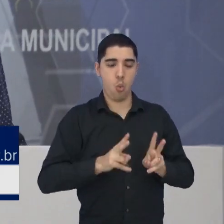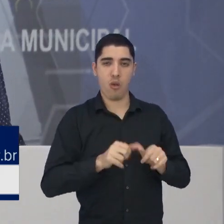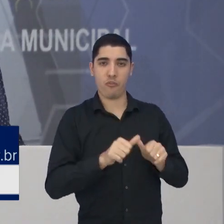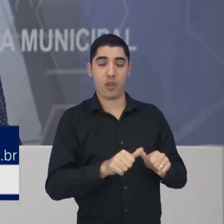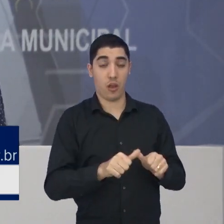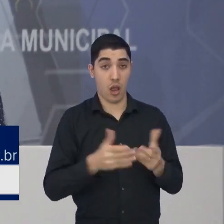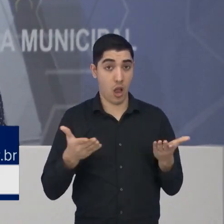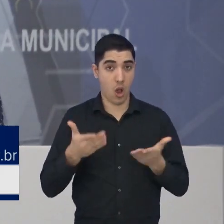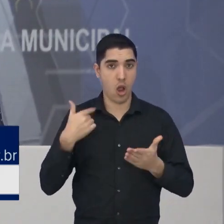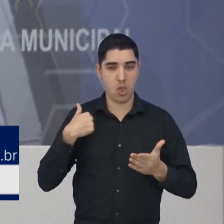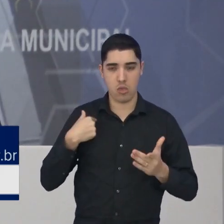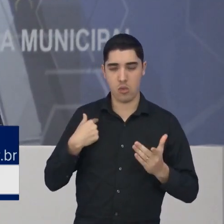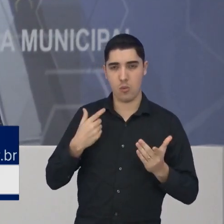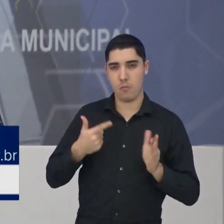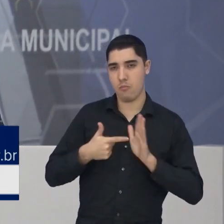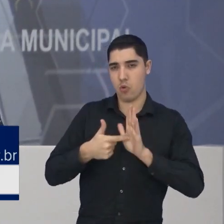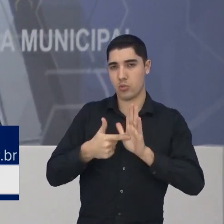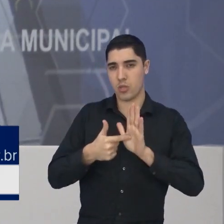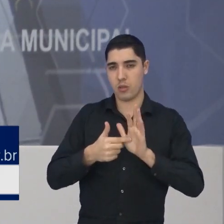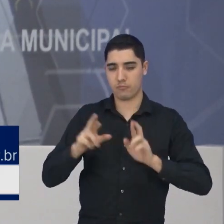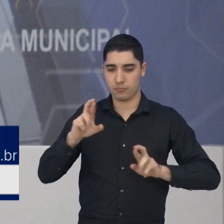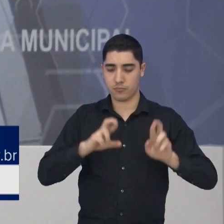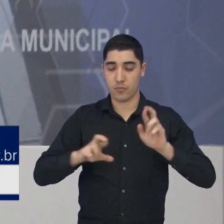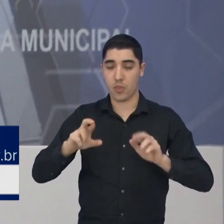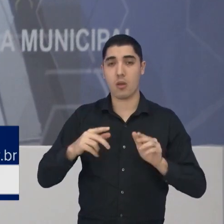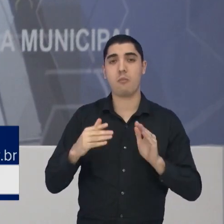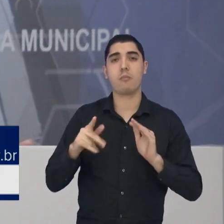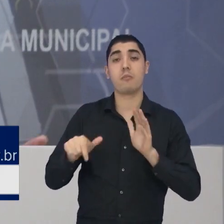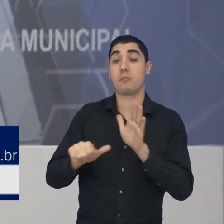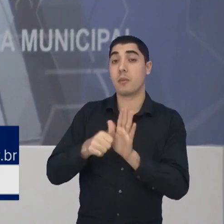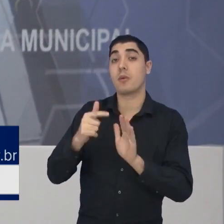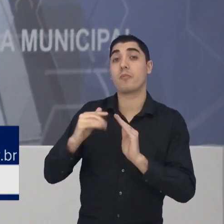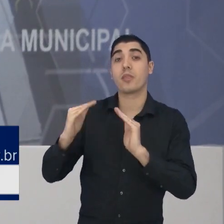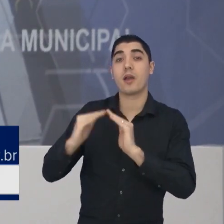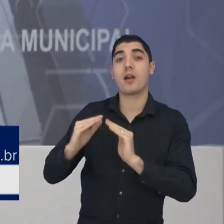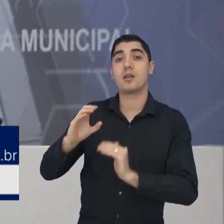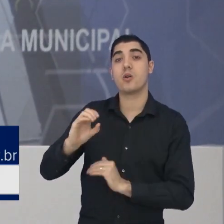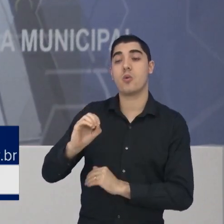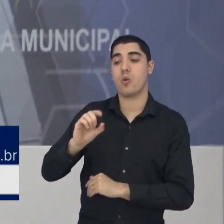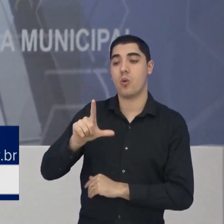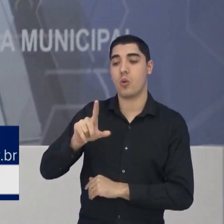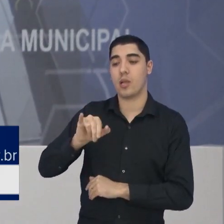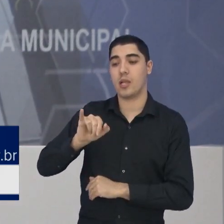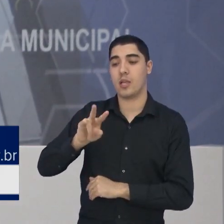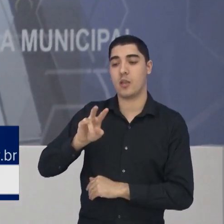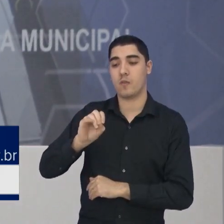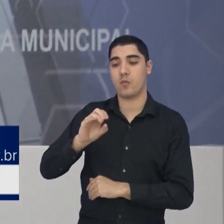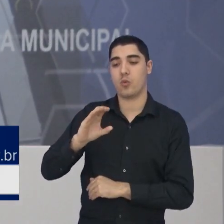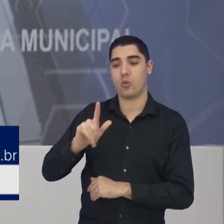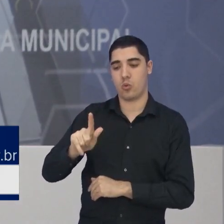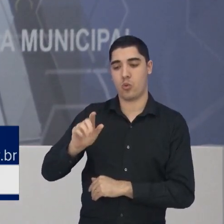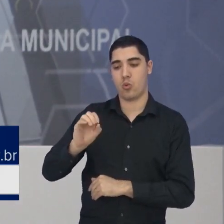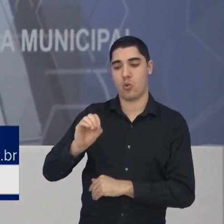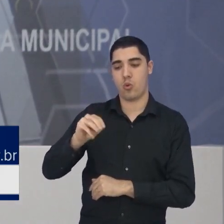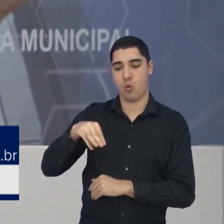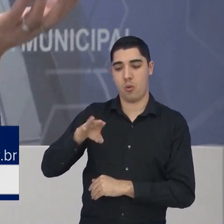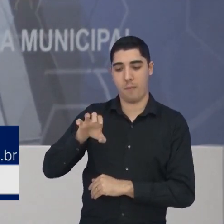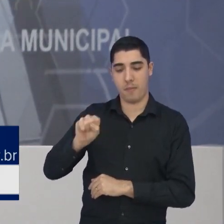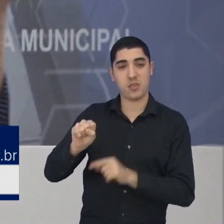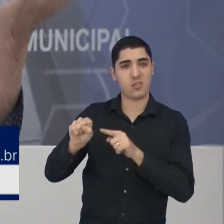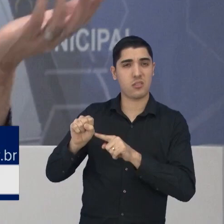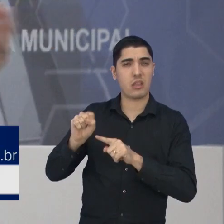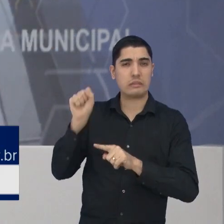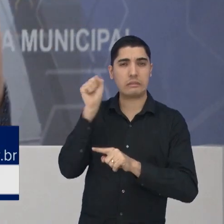gestão. Primeiro, a Casa Olívio Gomes caindo, patrimônio histórico que é